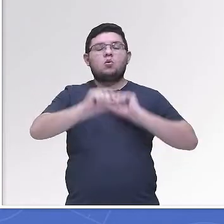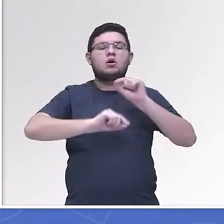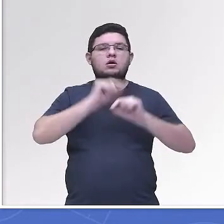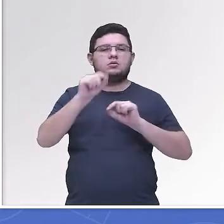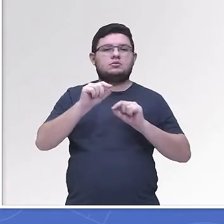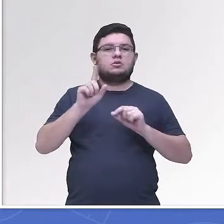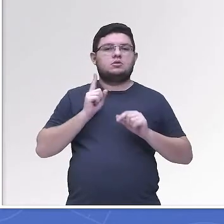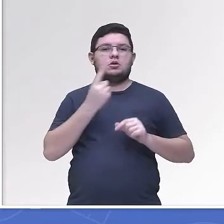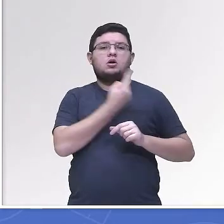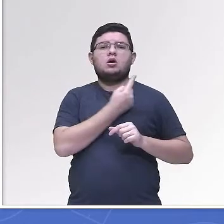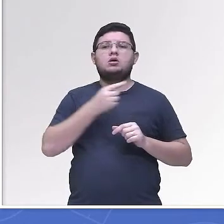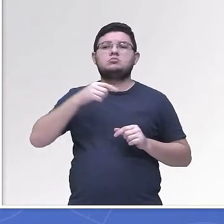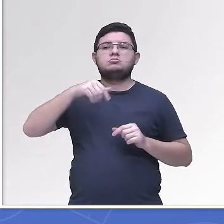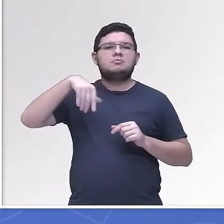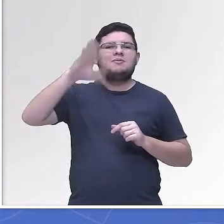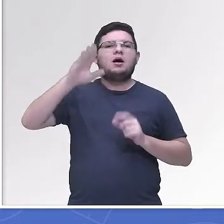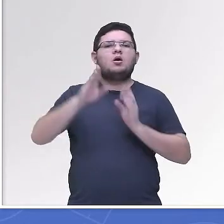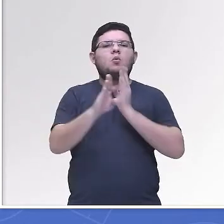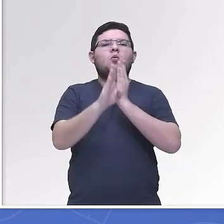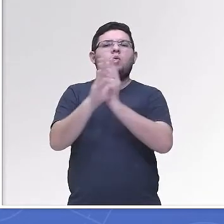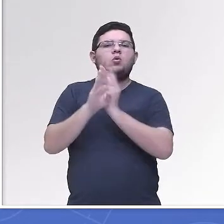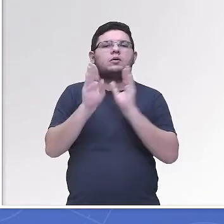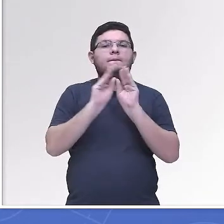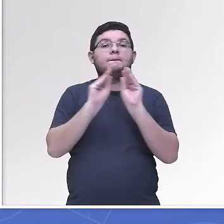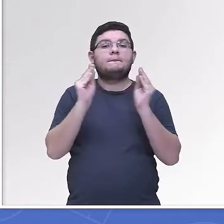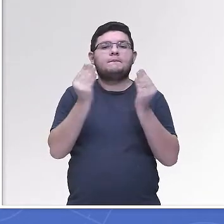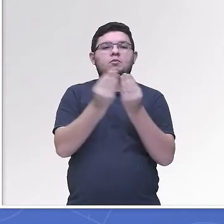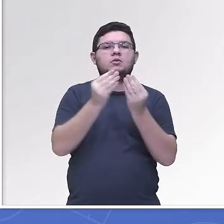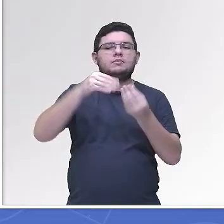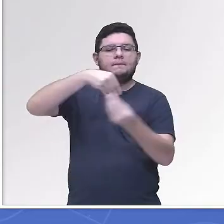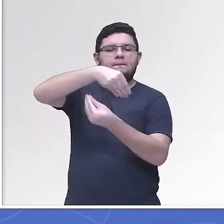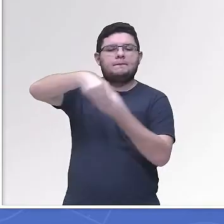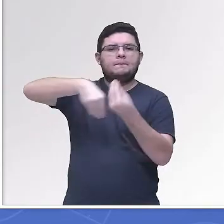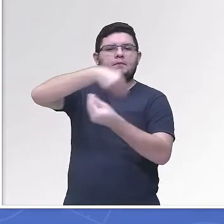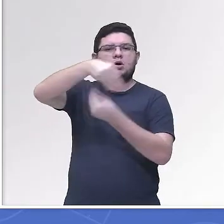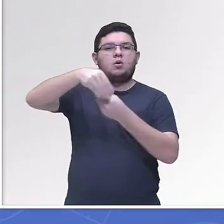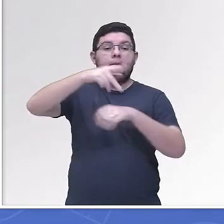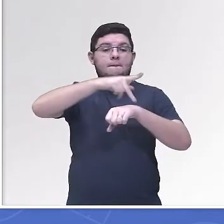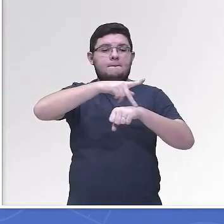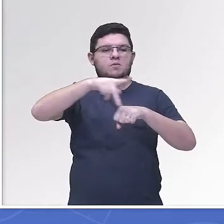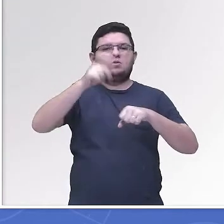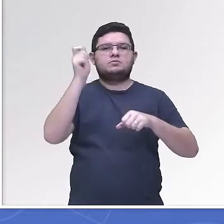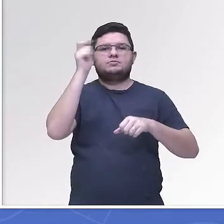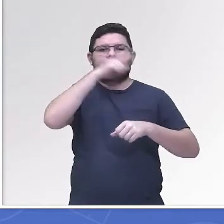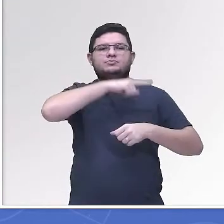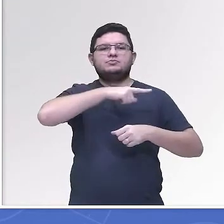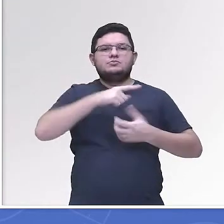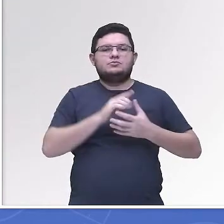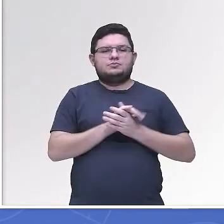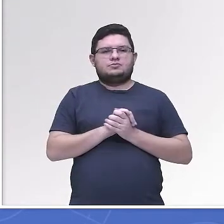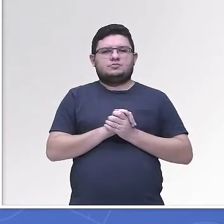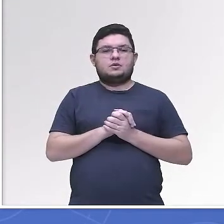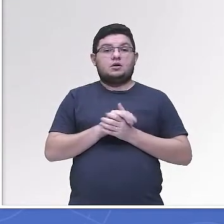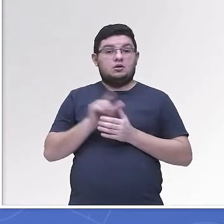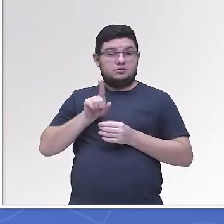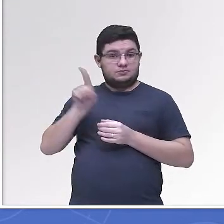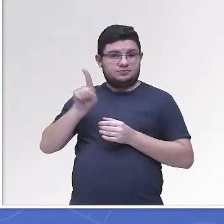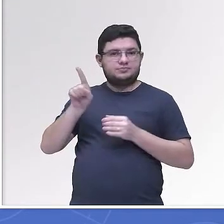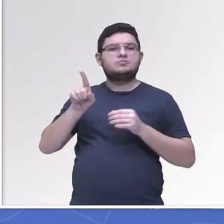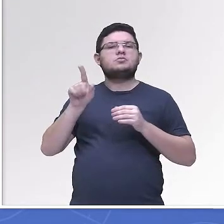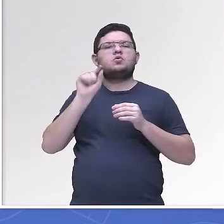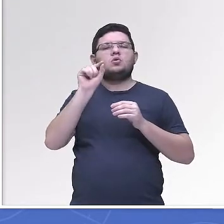as misturas. É muito difícil encontrar substância pura na natureza. Então, a gente está falando aqui de